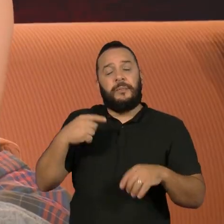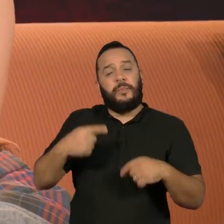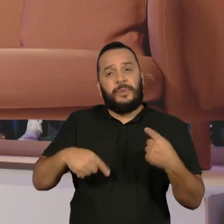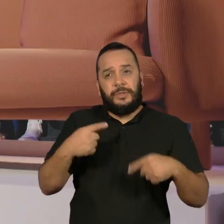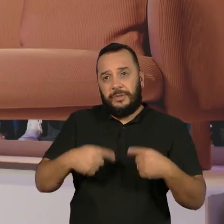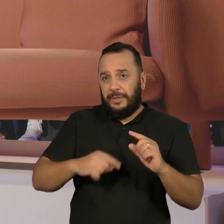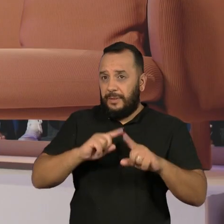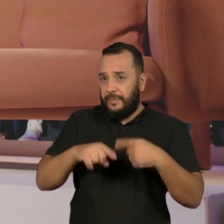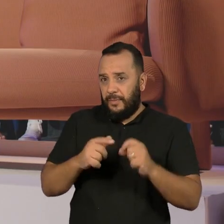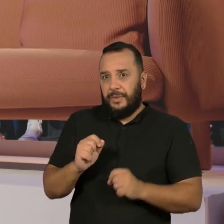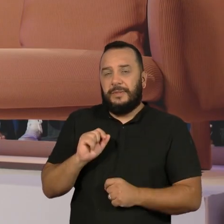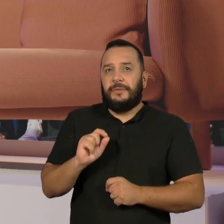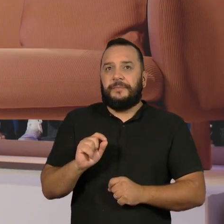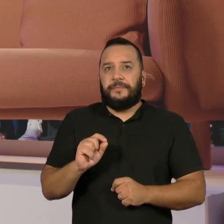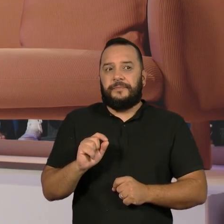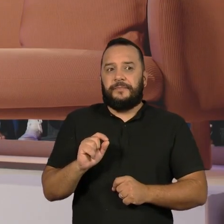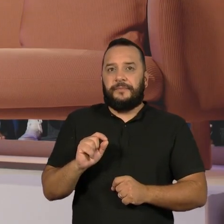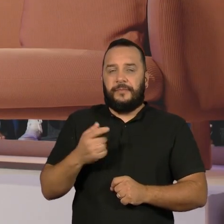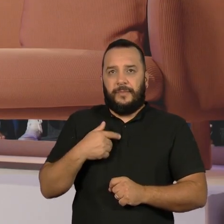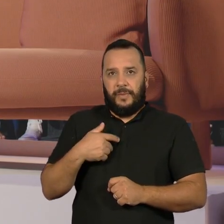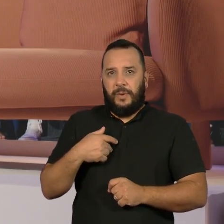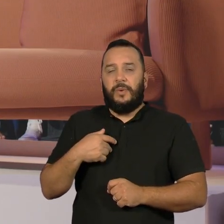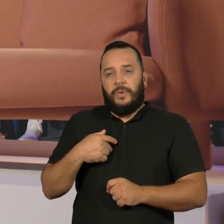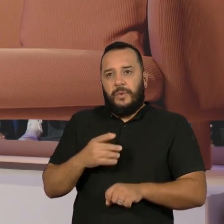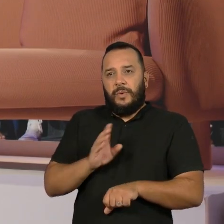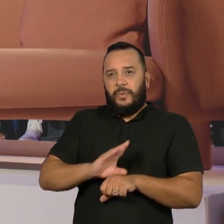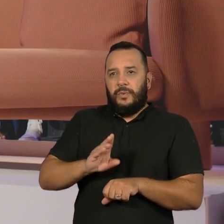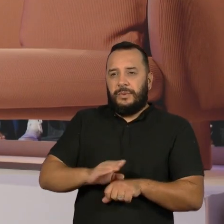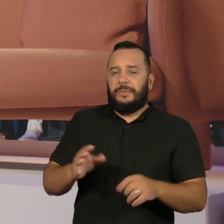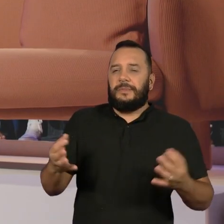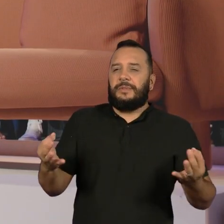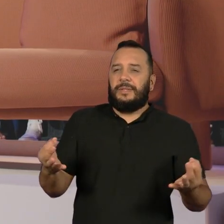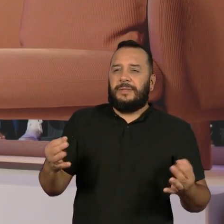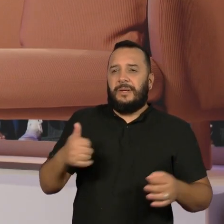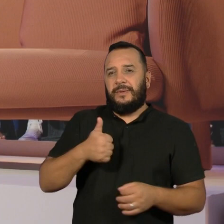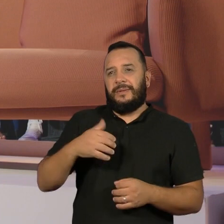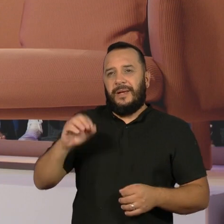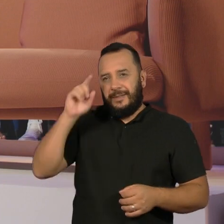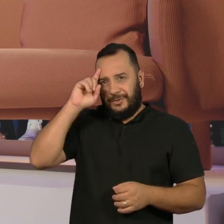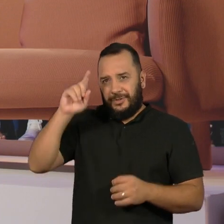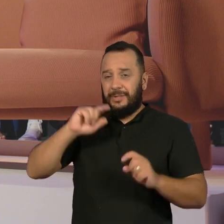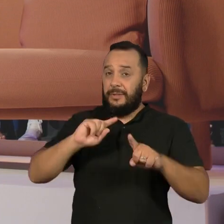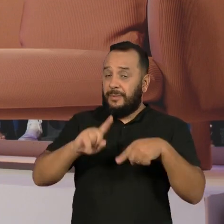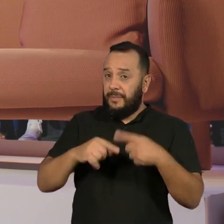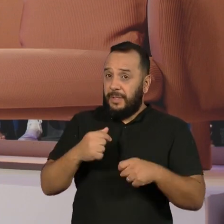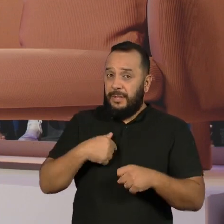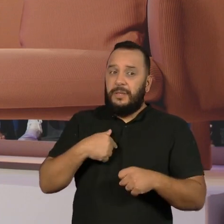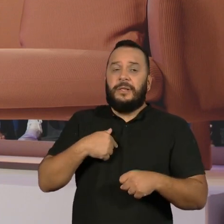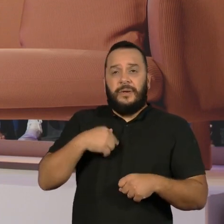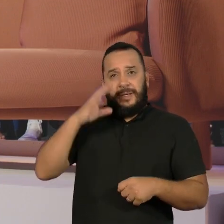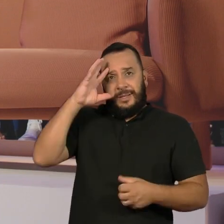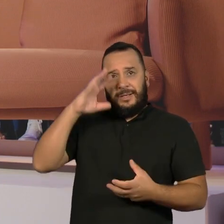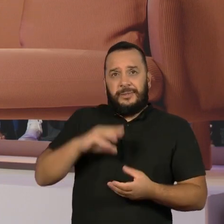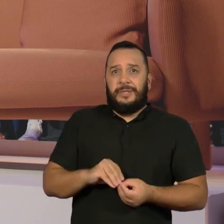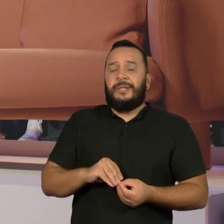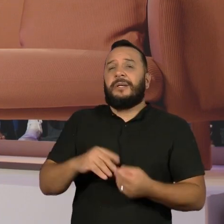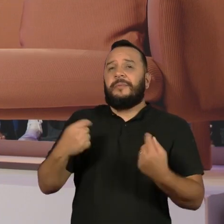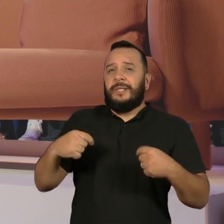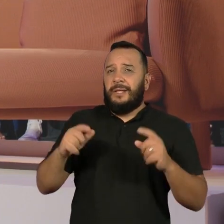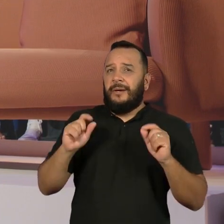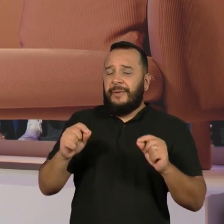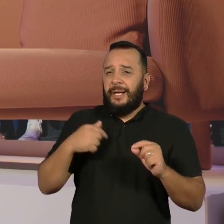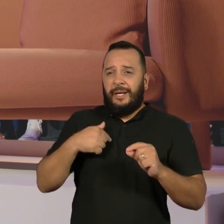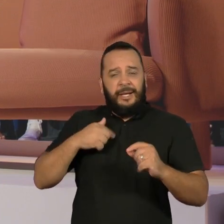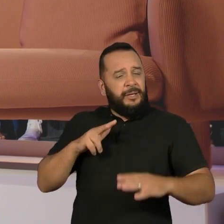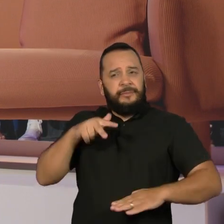curso, fui fazer o curso de meditação, né, tirei 10 dias lá. Nesse curso, eu entendi que eu tinha que tomar o lugar do palco